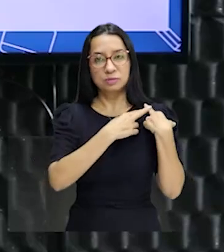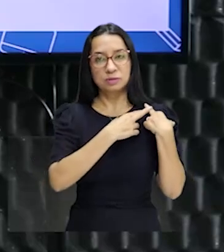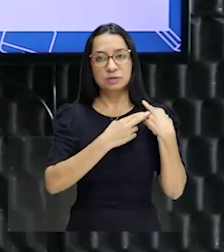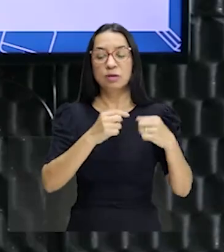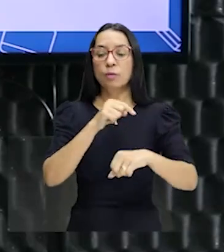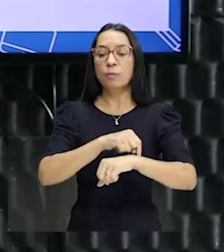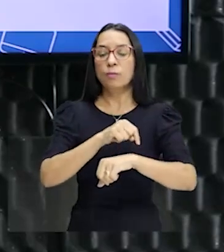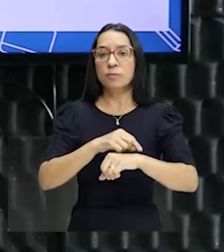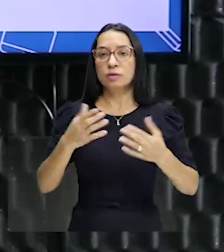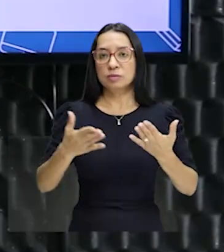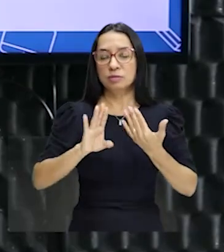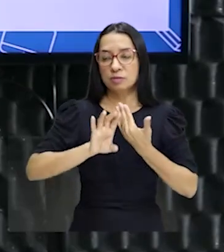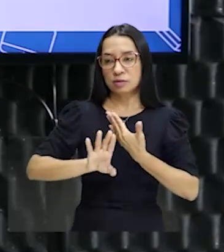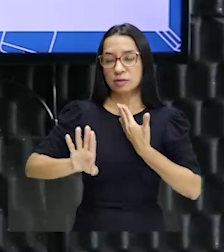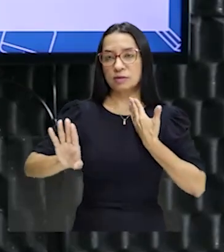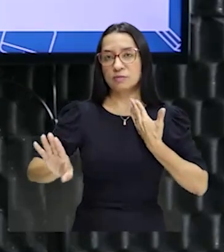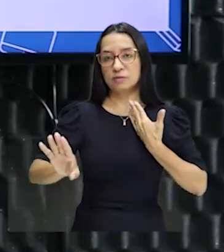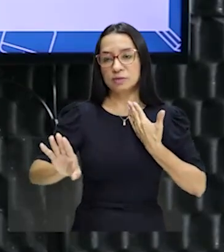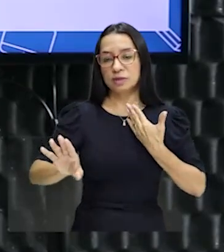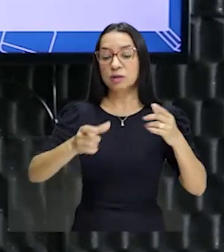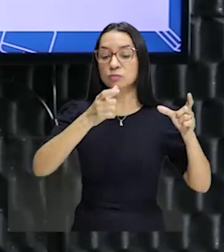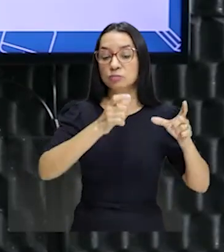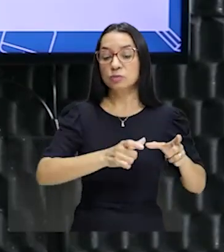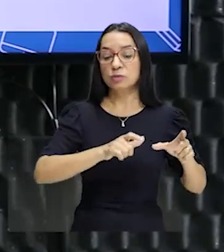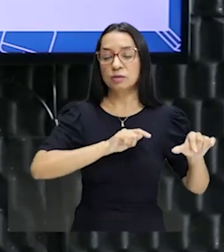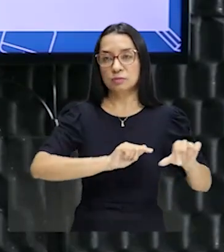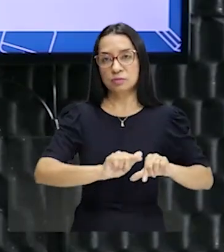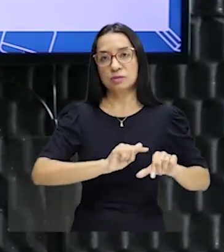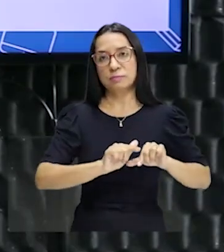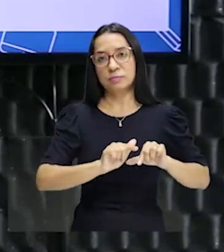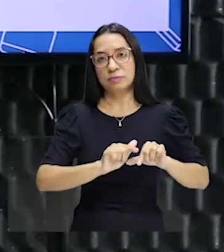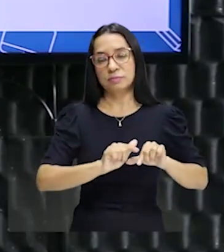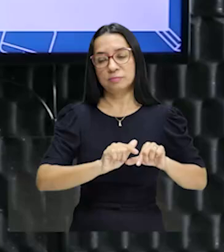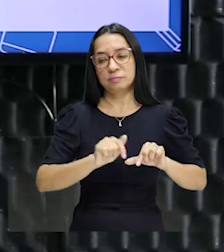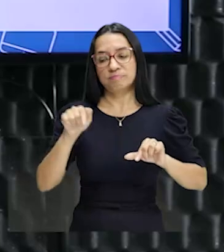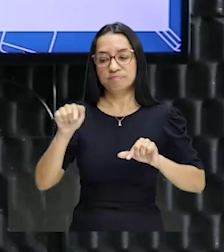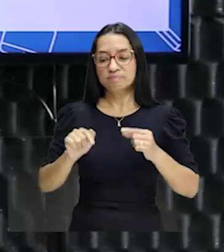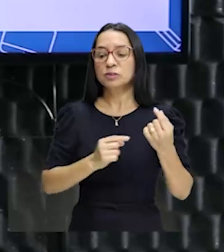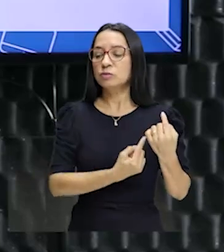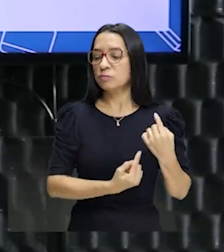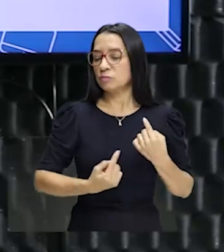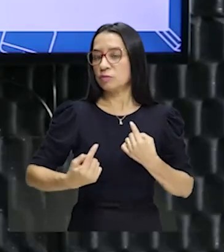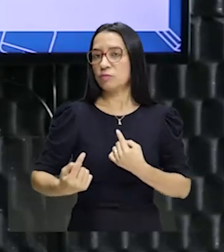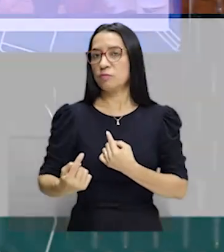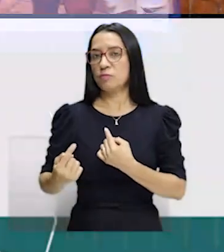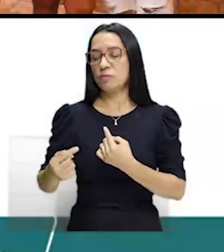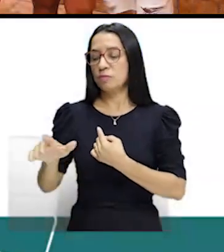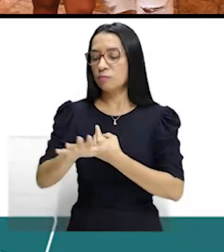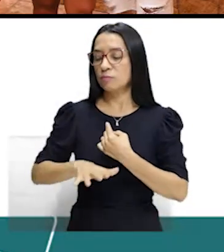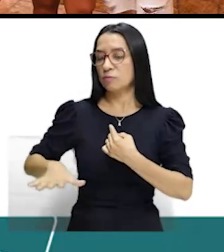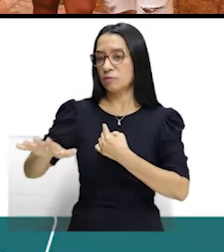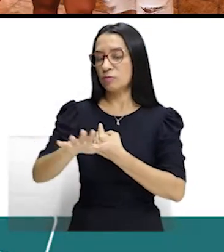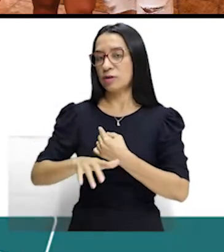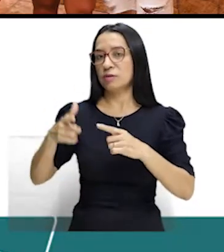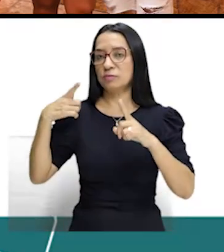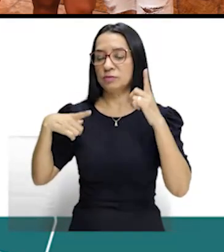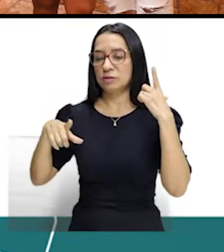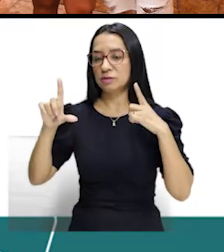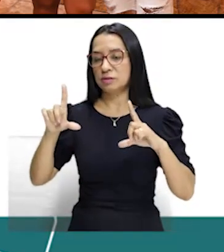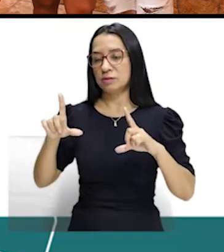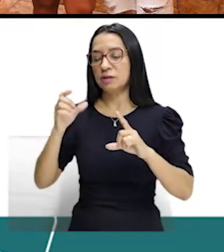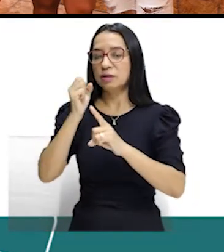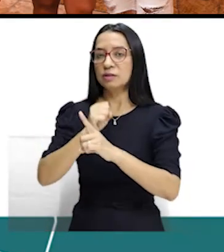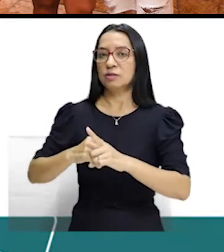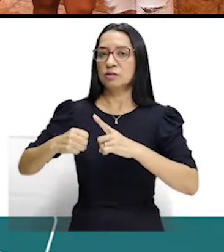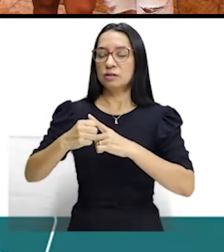aqui, afastado de onde? Das nossas atividades laborais. Nós estamos aqui